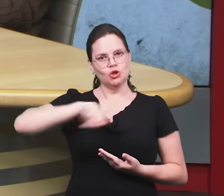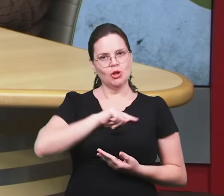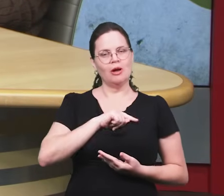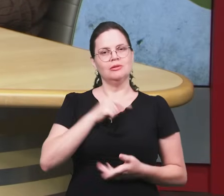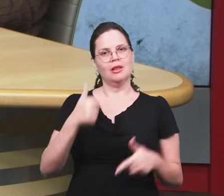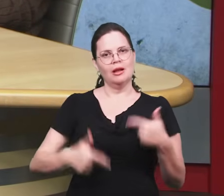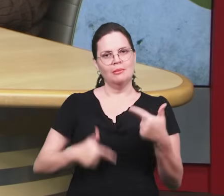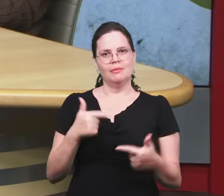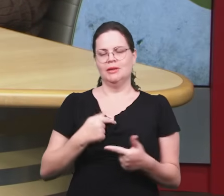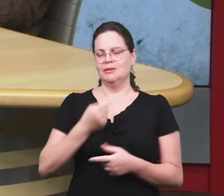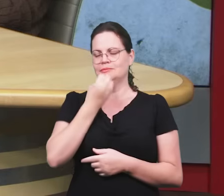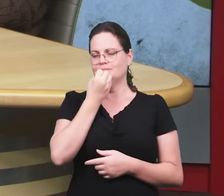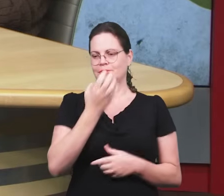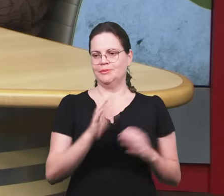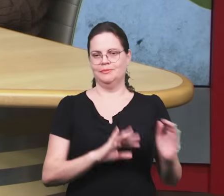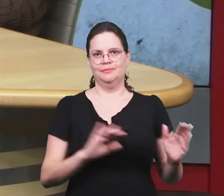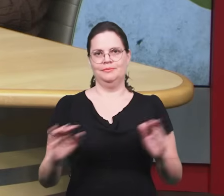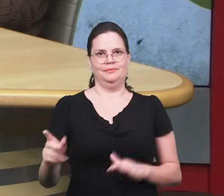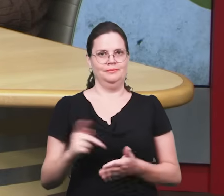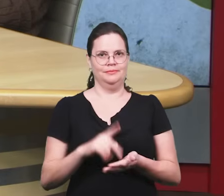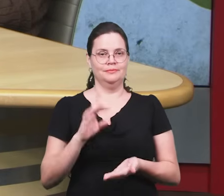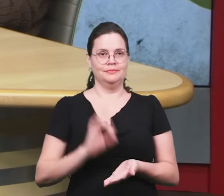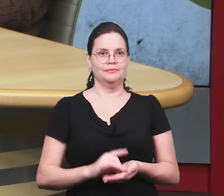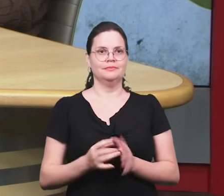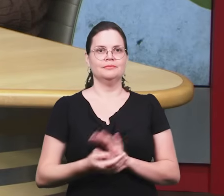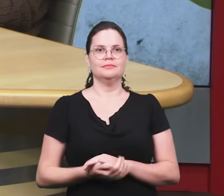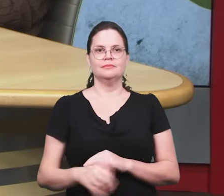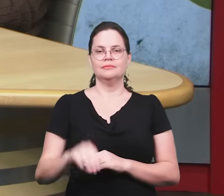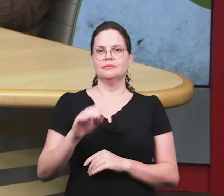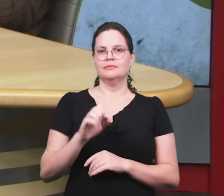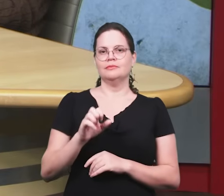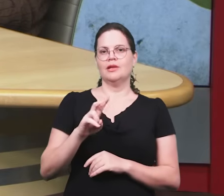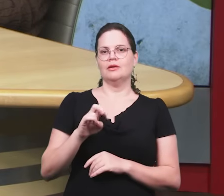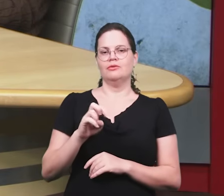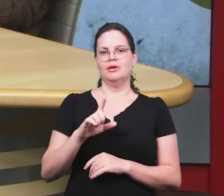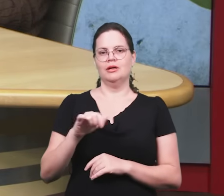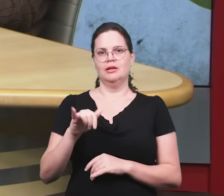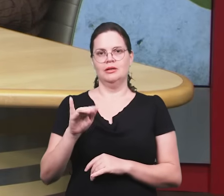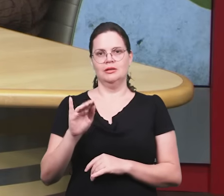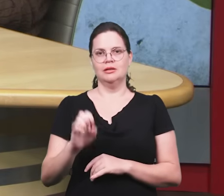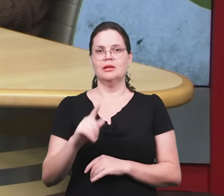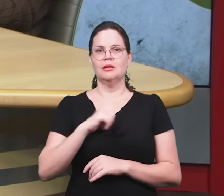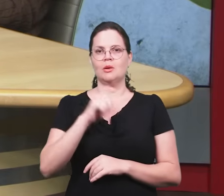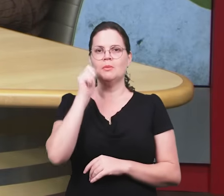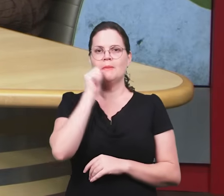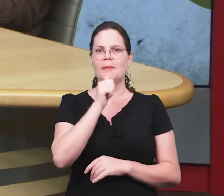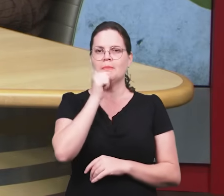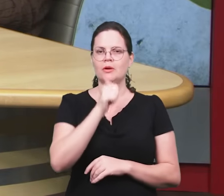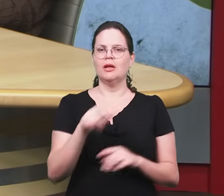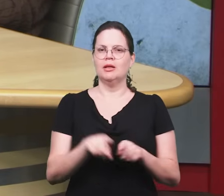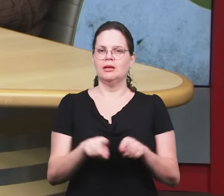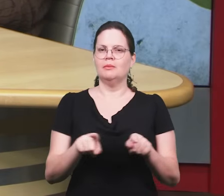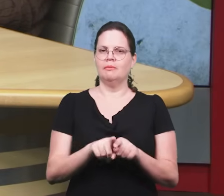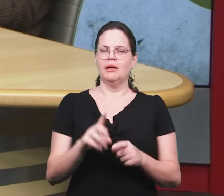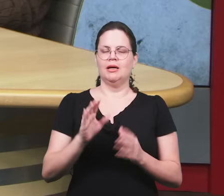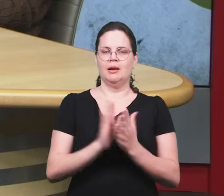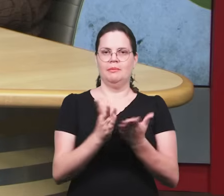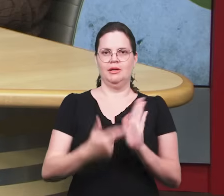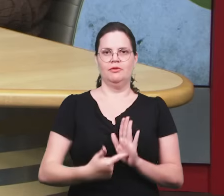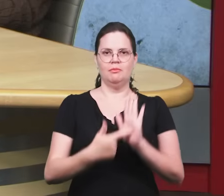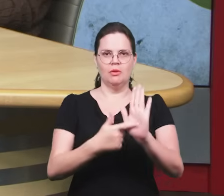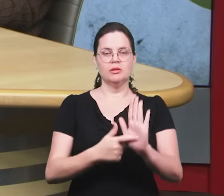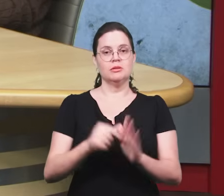Verdade, é verdade. E Eveline, existe uma mulher na Bíblia que também foi muito usada